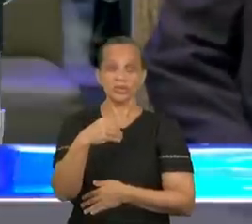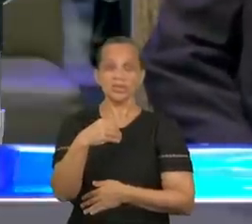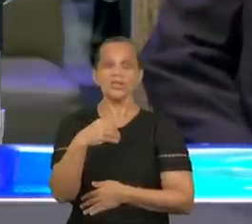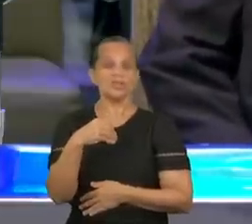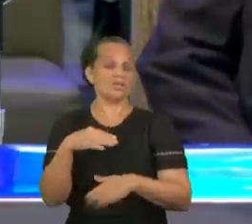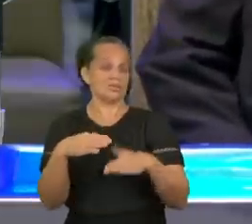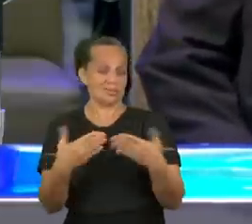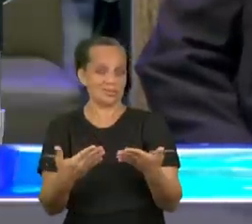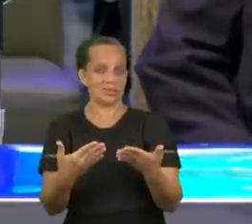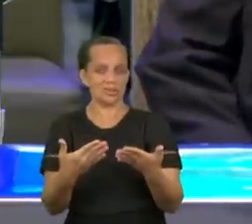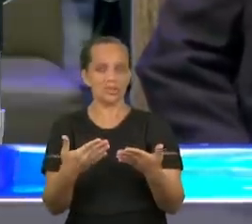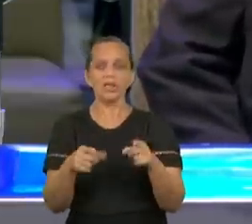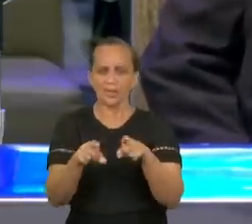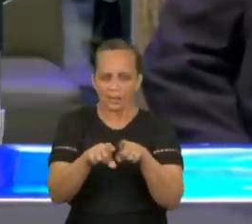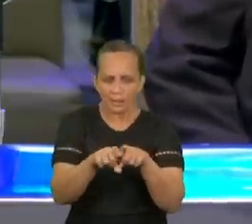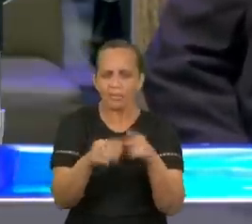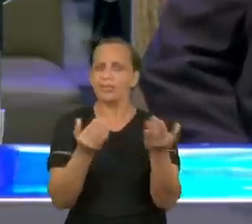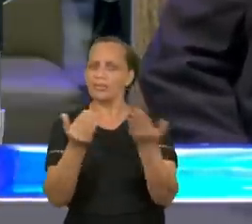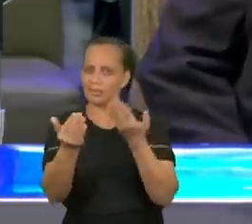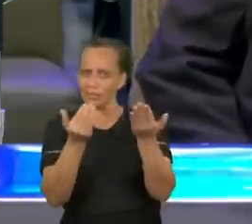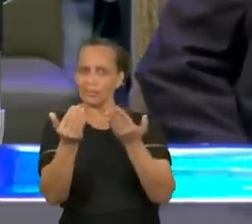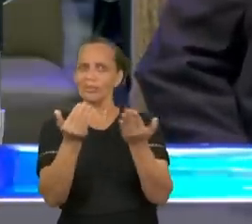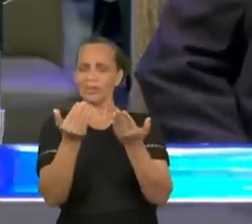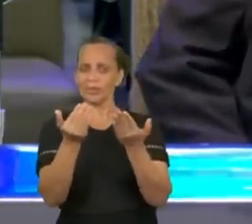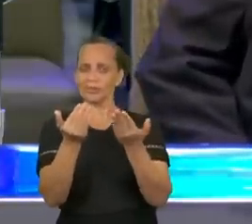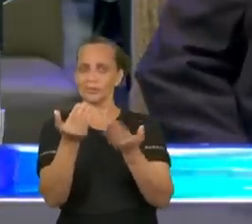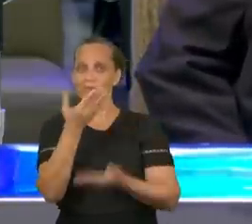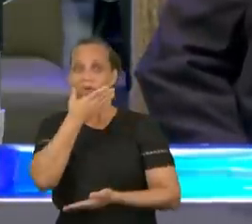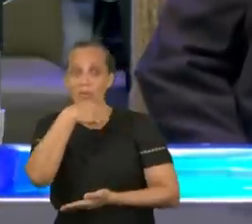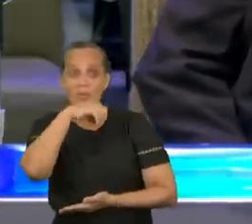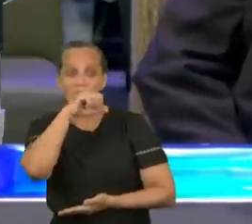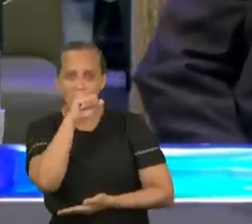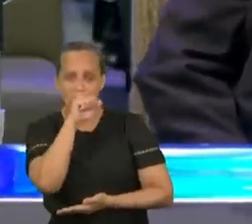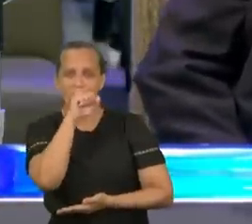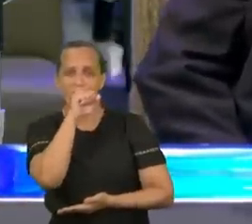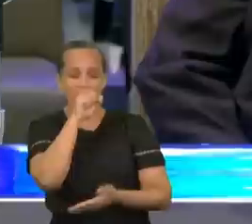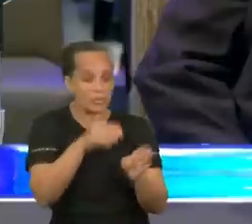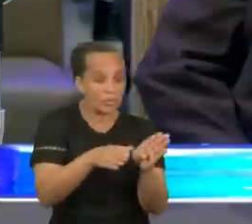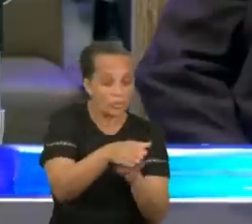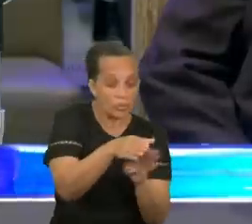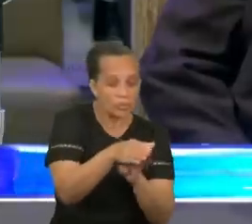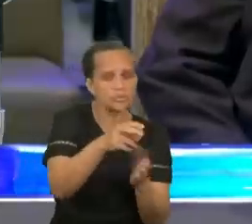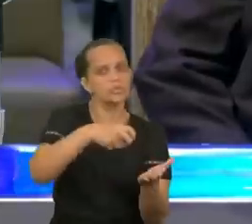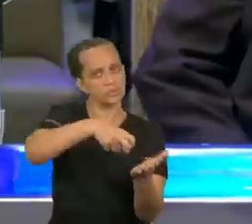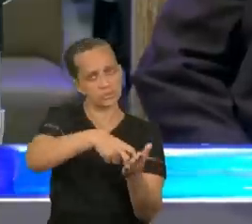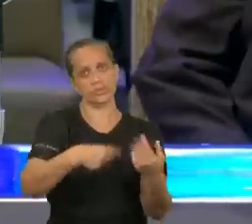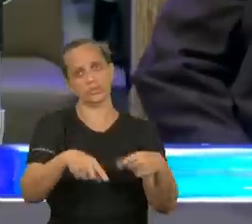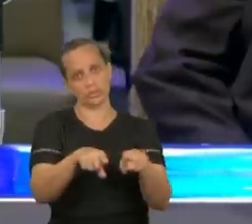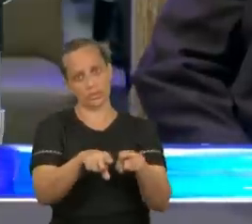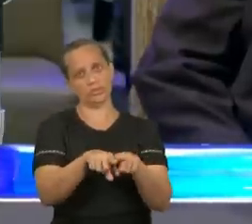do pai físico biológico ele está tratando você como filho desde já eu já disse que há limites